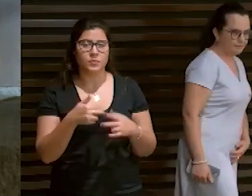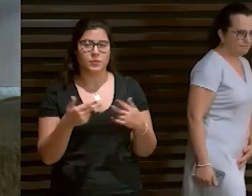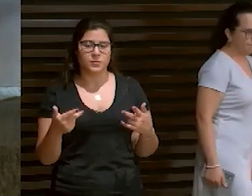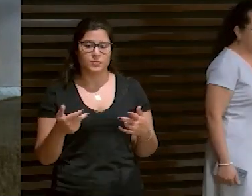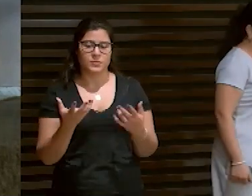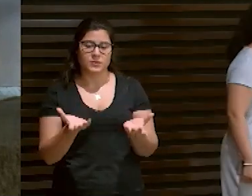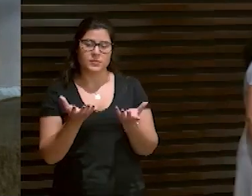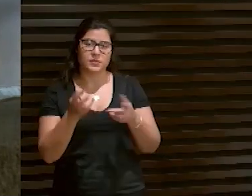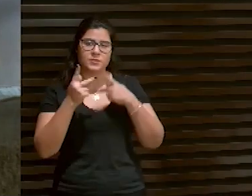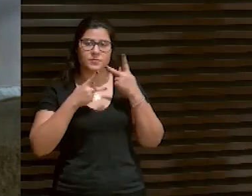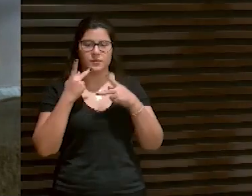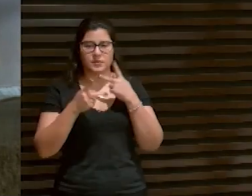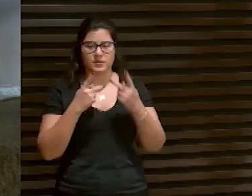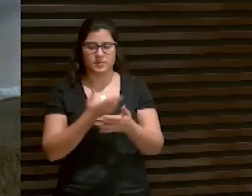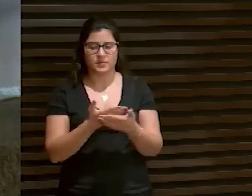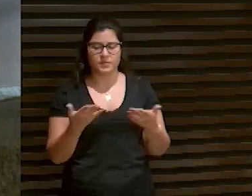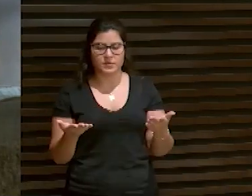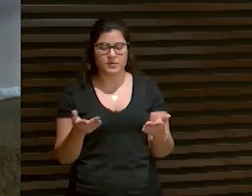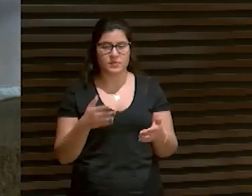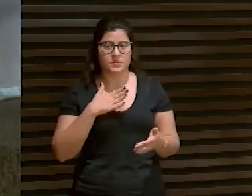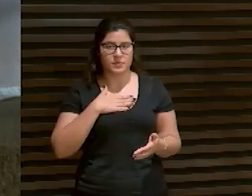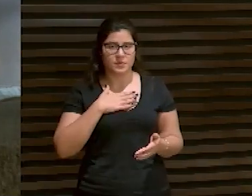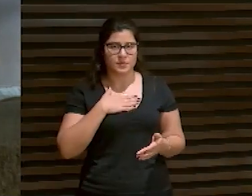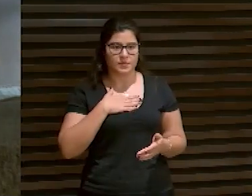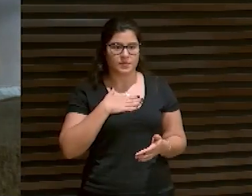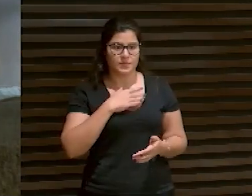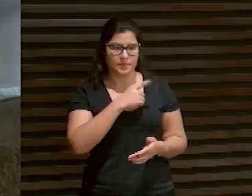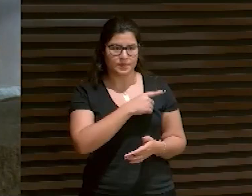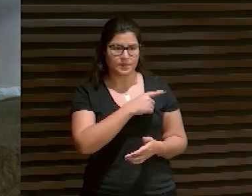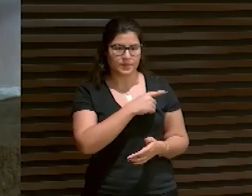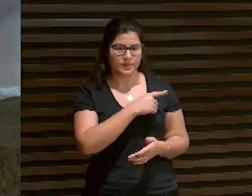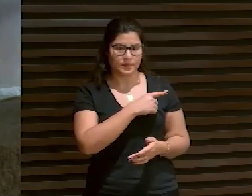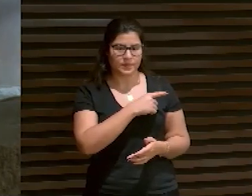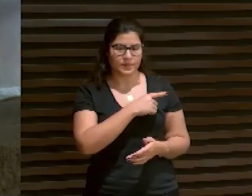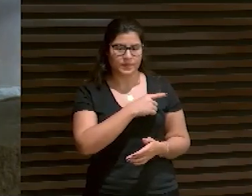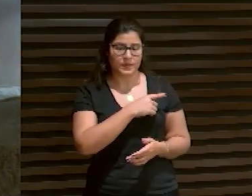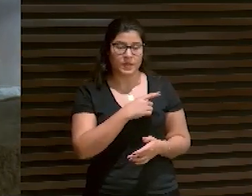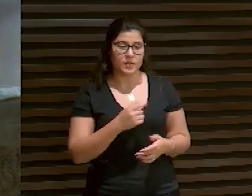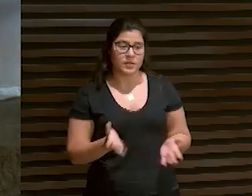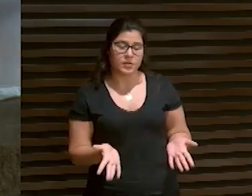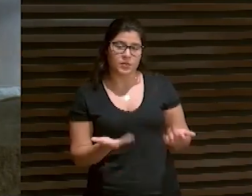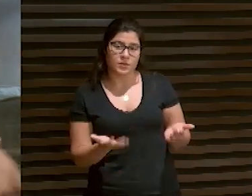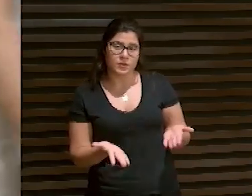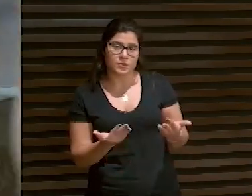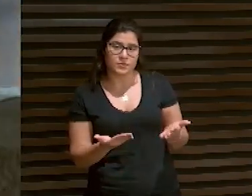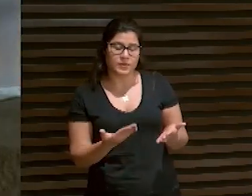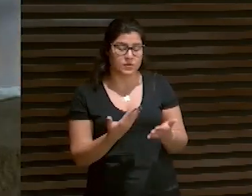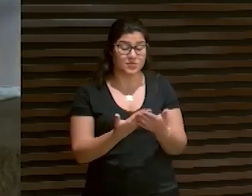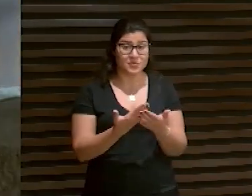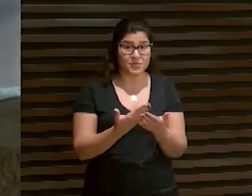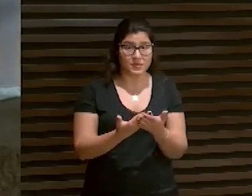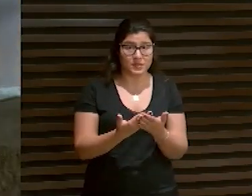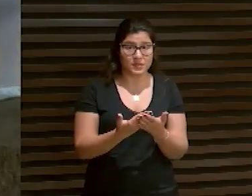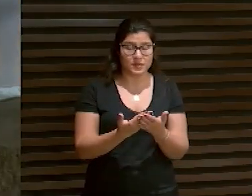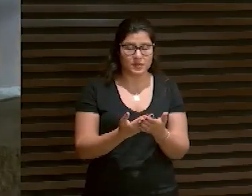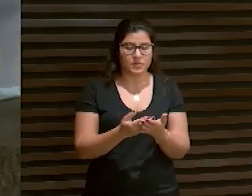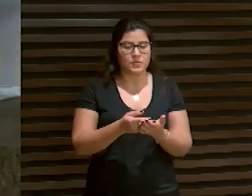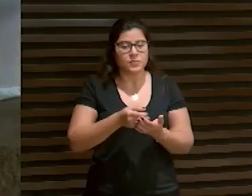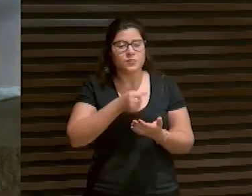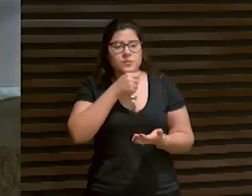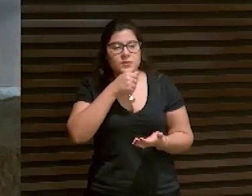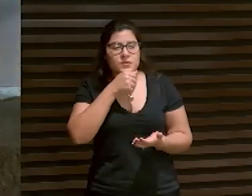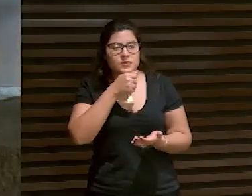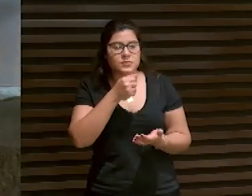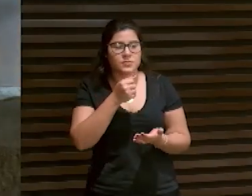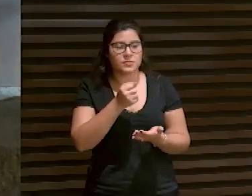que para mim o foi, é sobre incentivá-los a estudar o Antigo Testamento, que é a